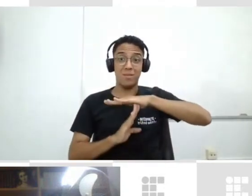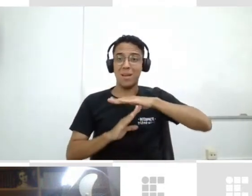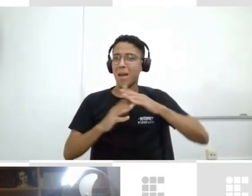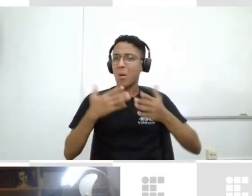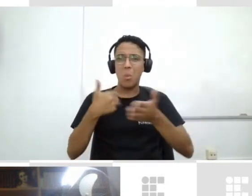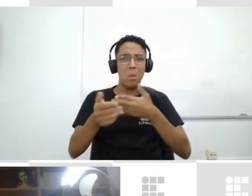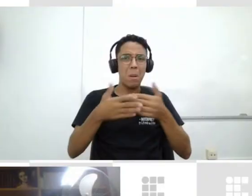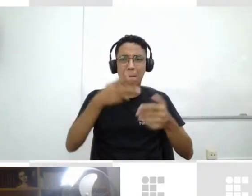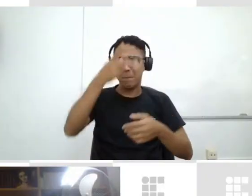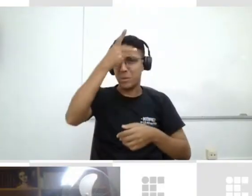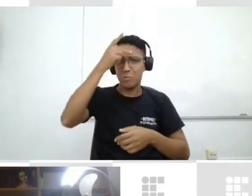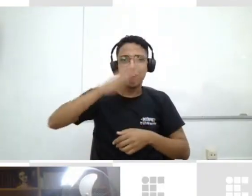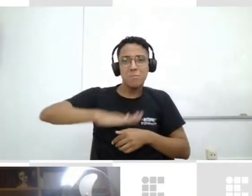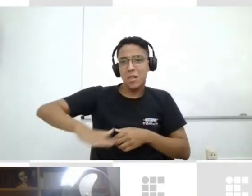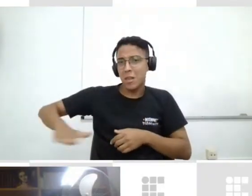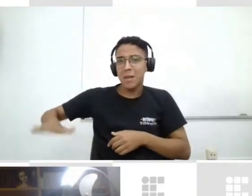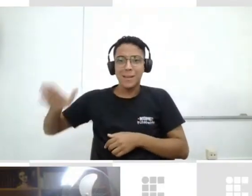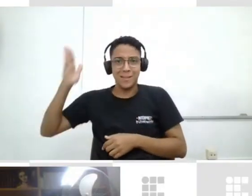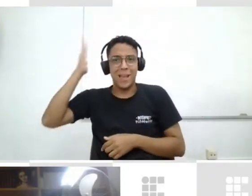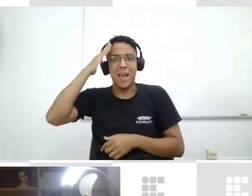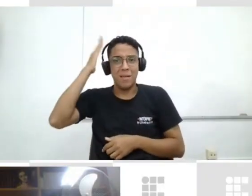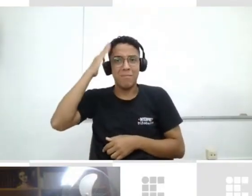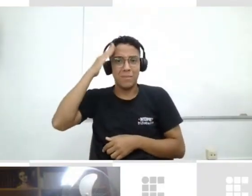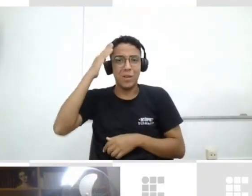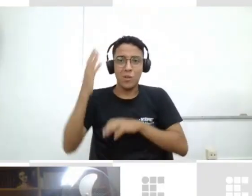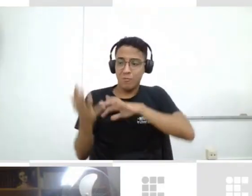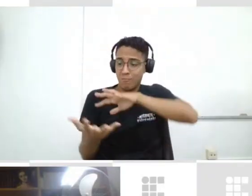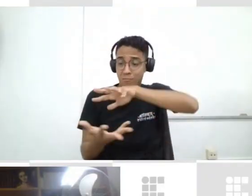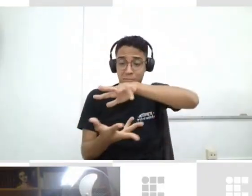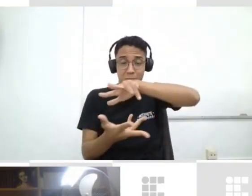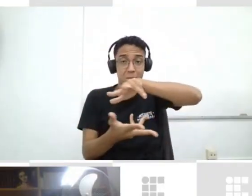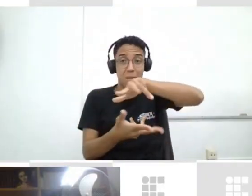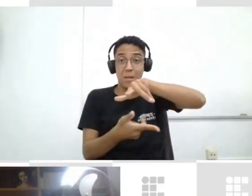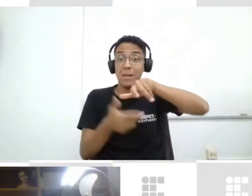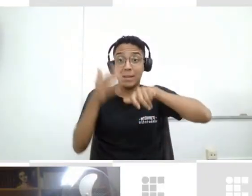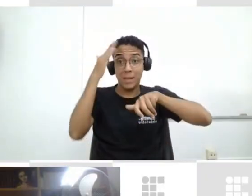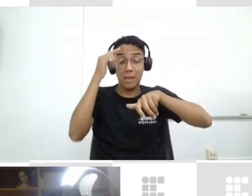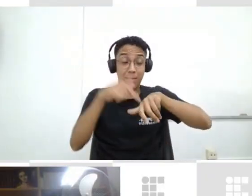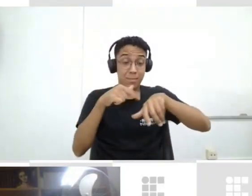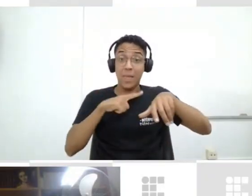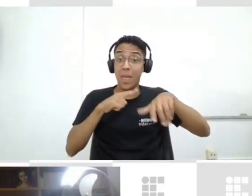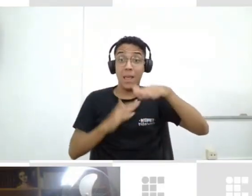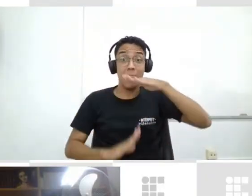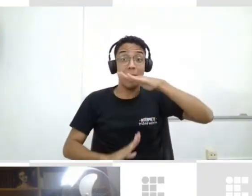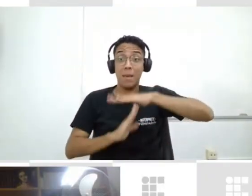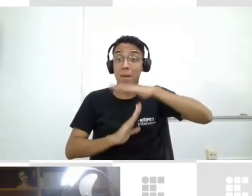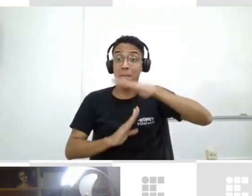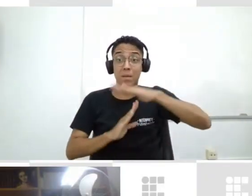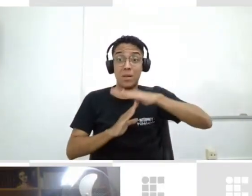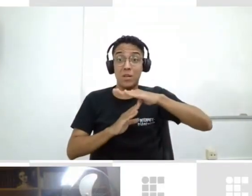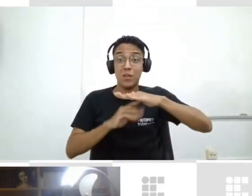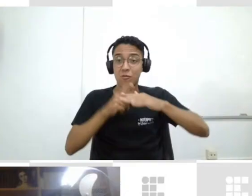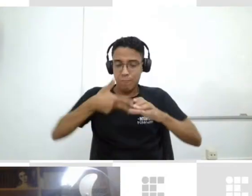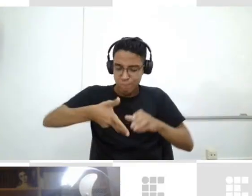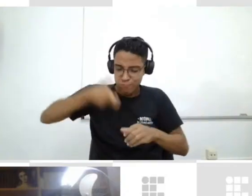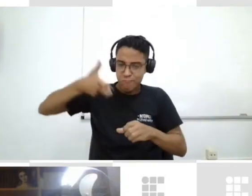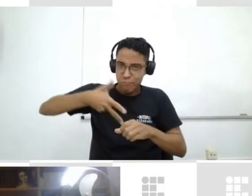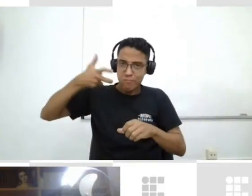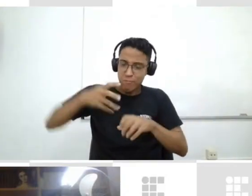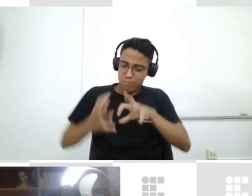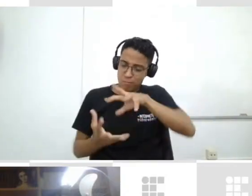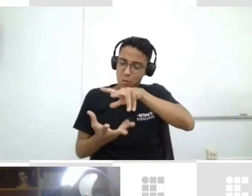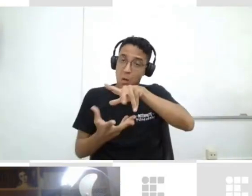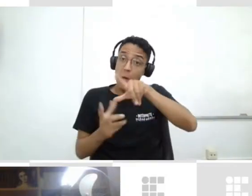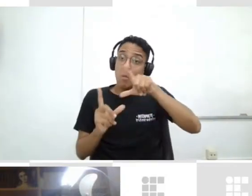certo? Que você não pode extrair mais do que aquilo que o clima, do que o sistema é capaz de fornecer e reproduzir. Então, se